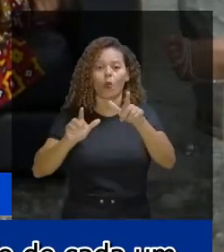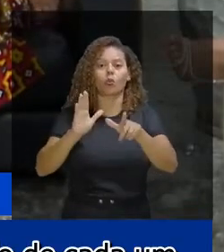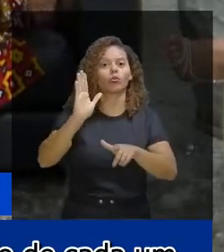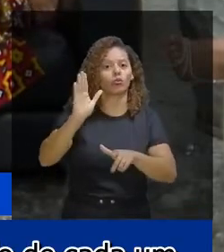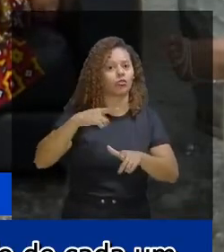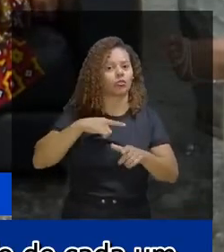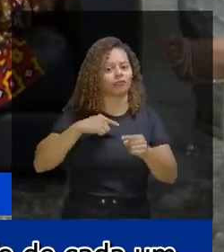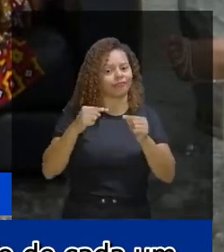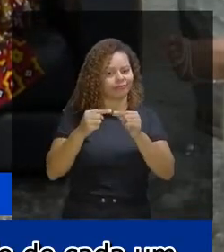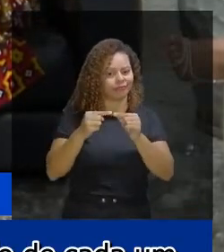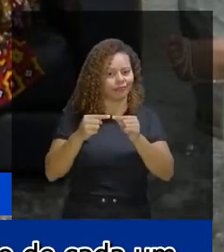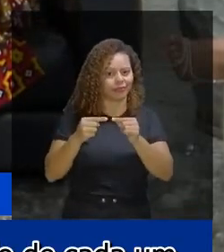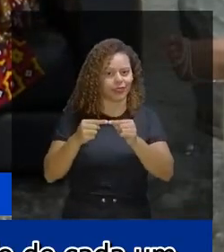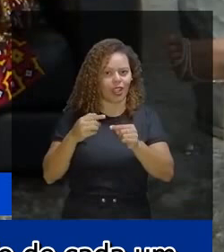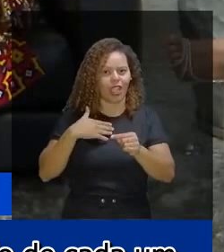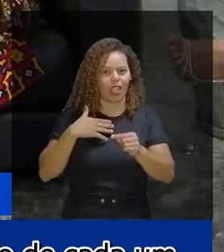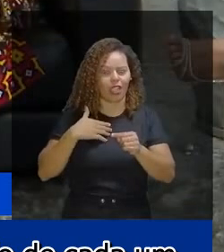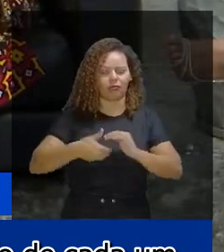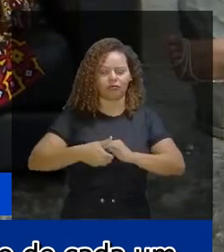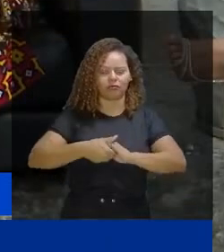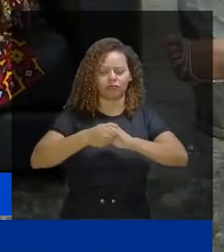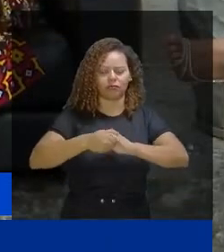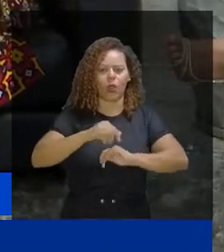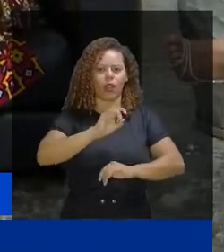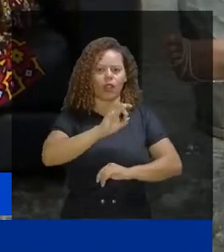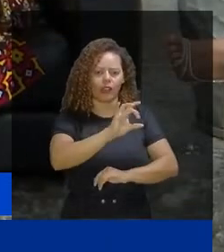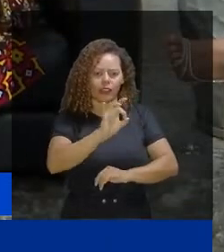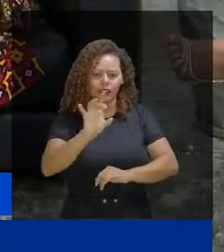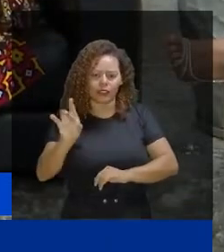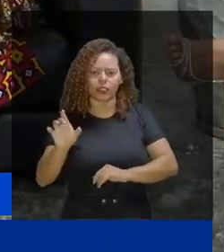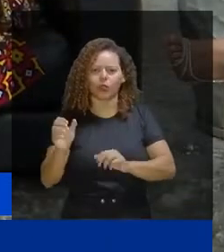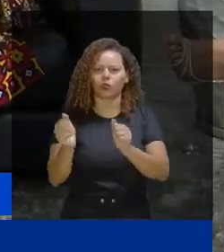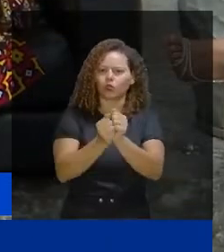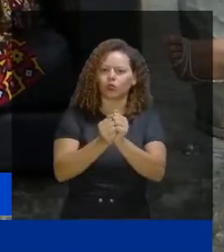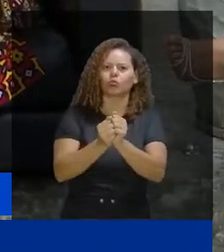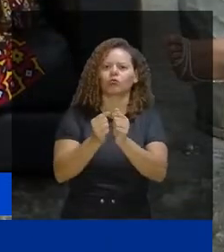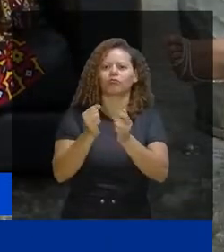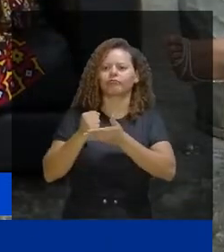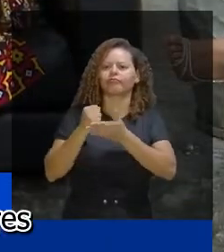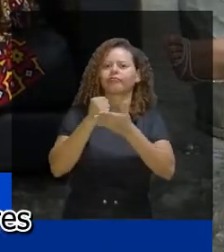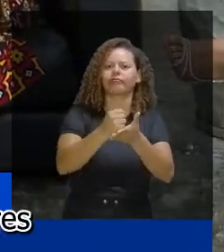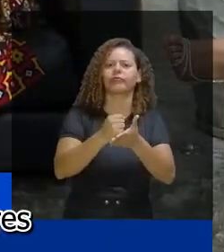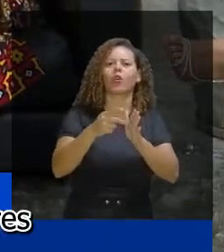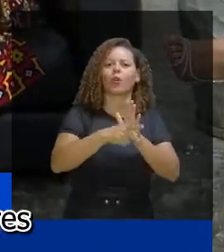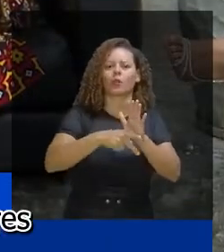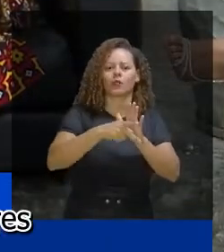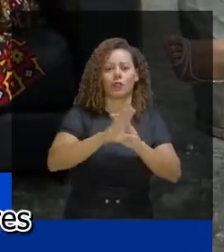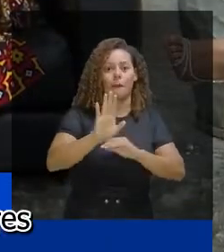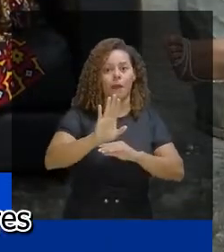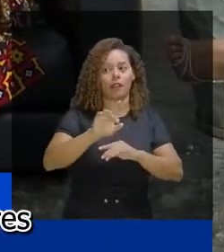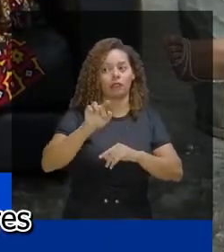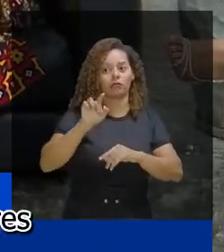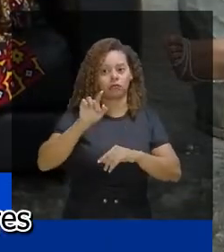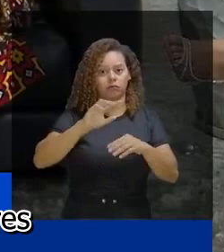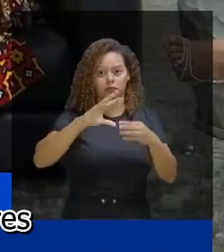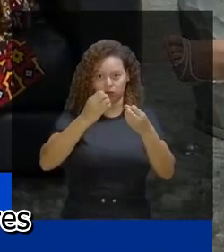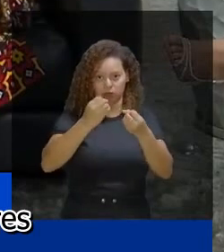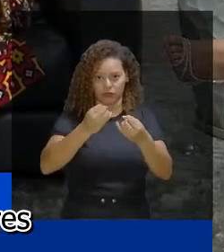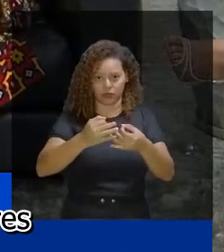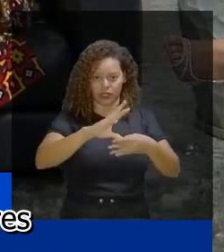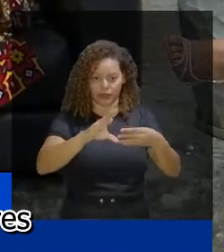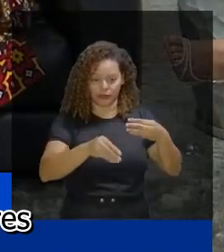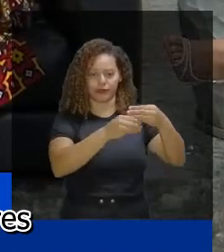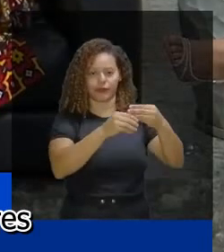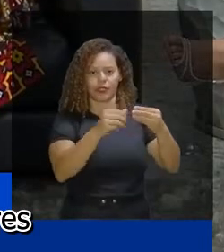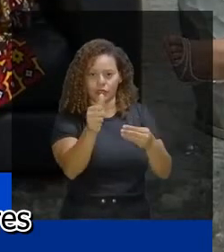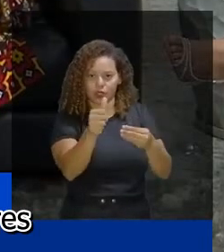aqui também estendo, dou o meu abraço, aperto a mão de cada um, porque estamos juntos nessa preocupação. Mas lá na emenda 111, os